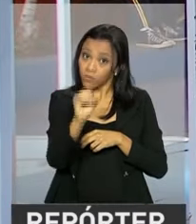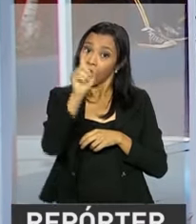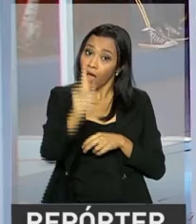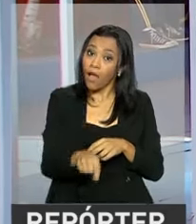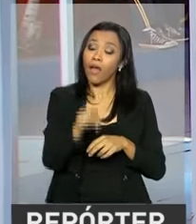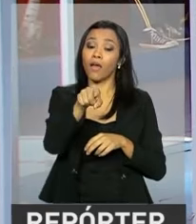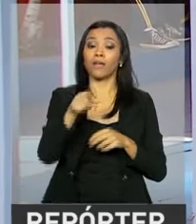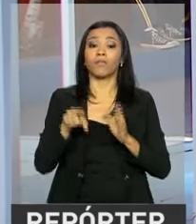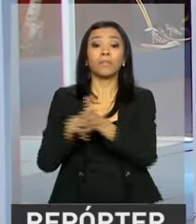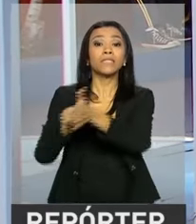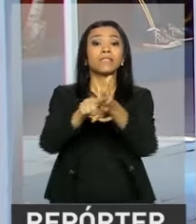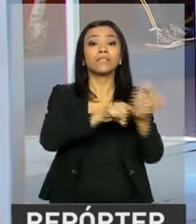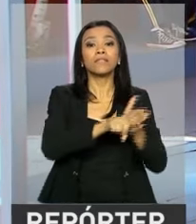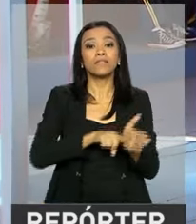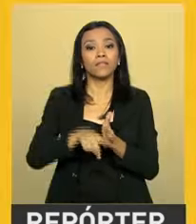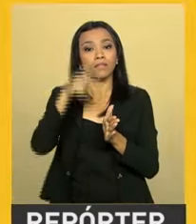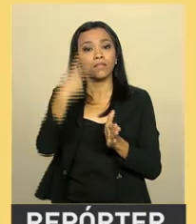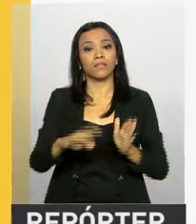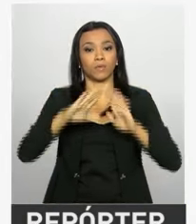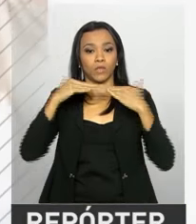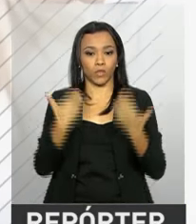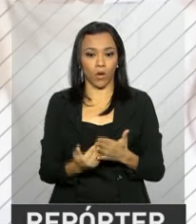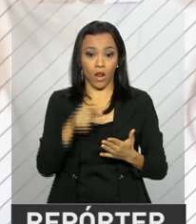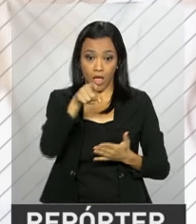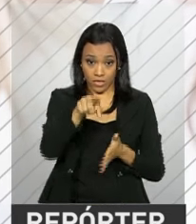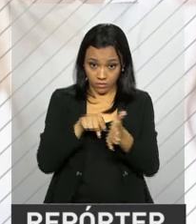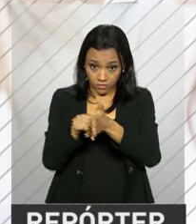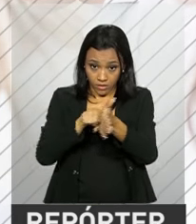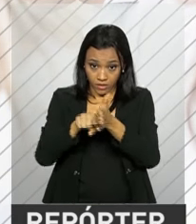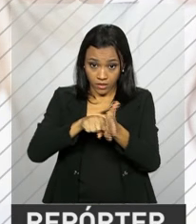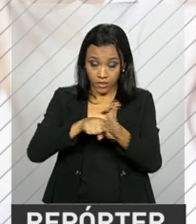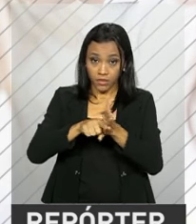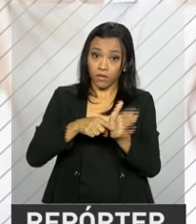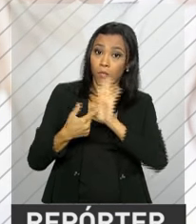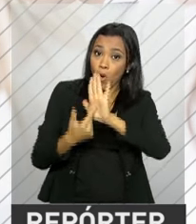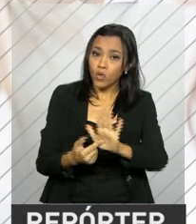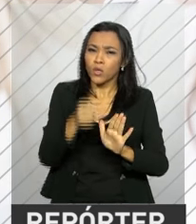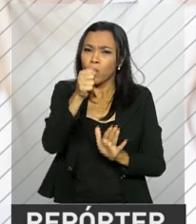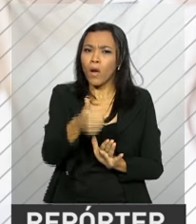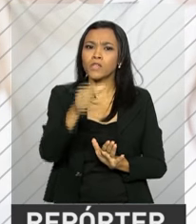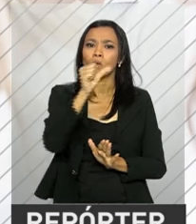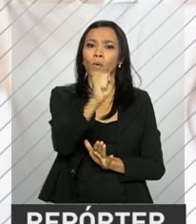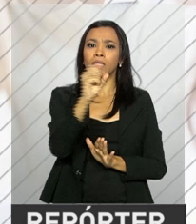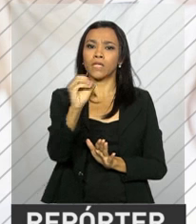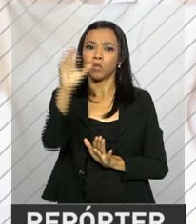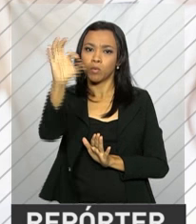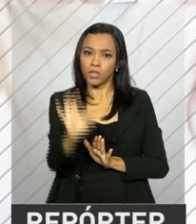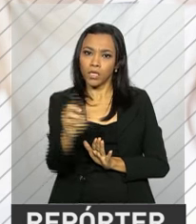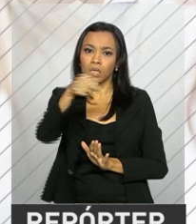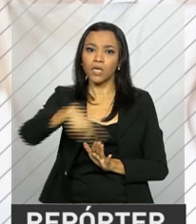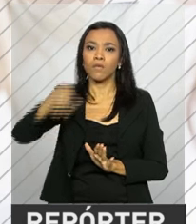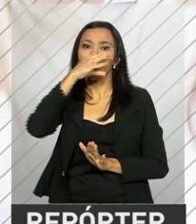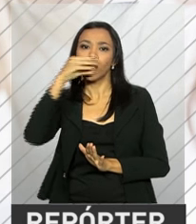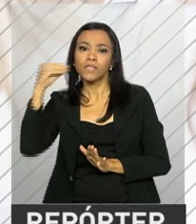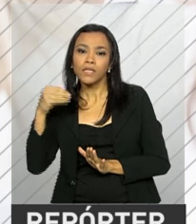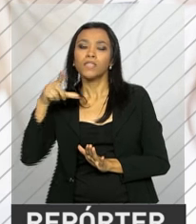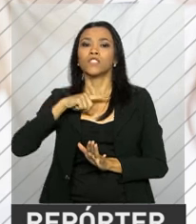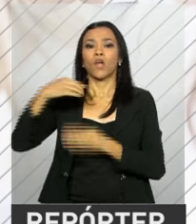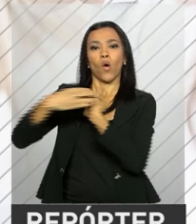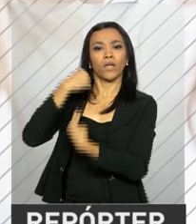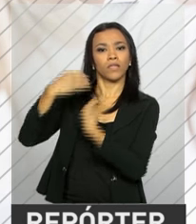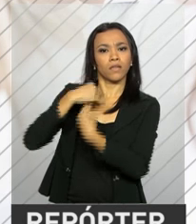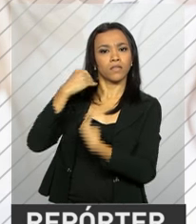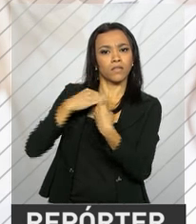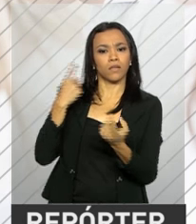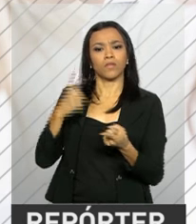do escolar a pense 2015 o estudo mostra que quase 88% dos Adolescentes receberam orientação